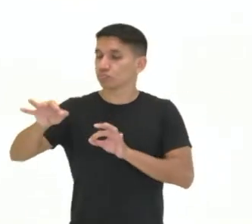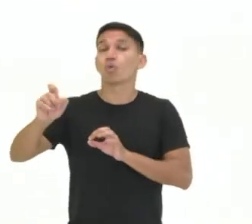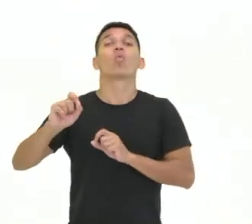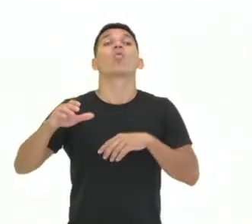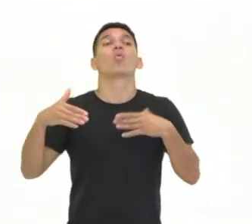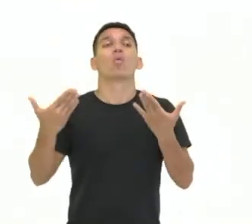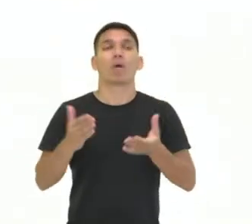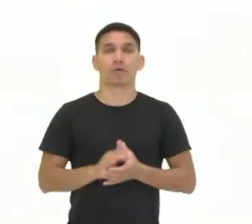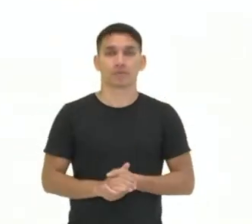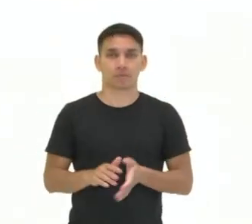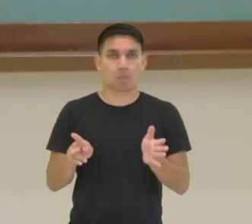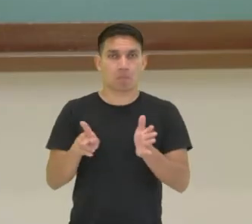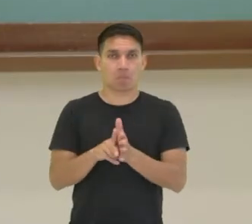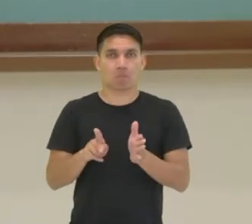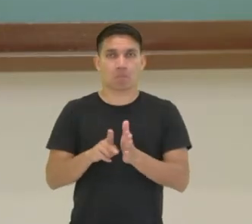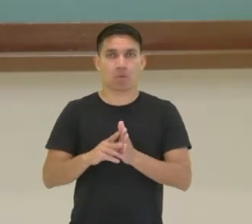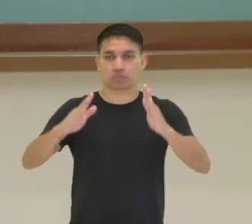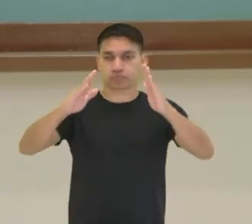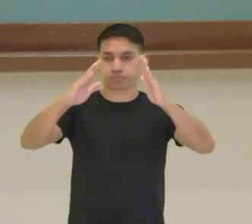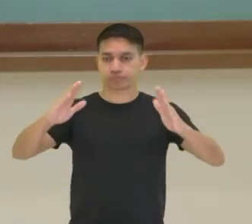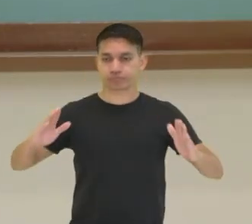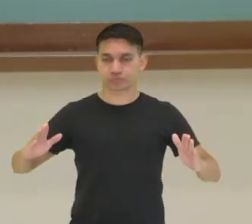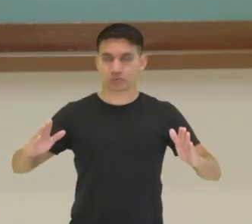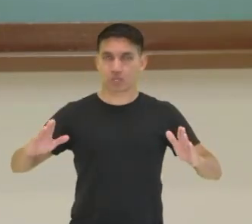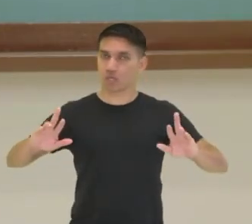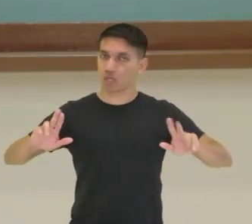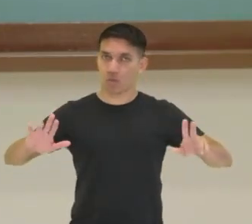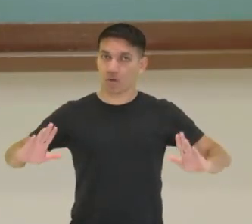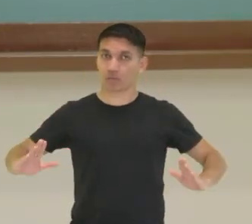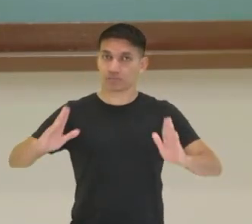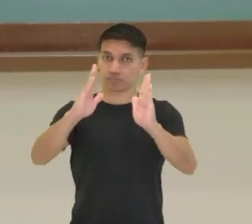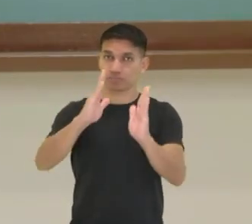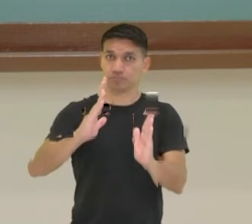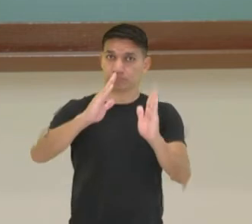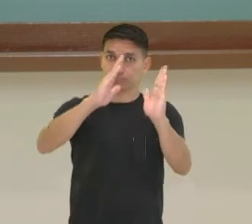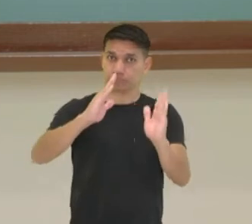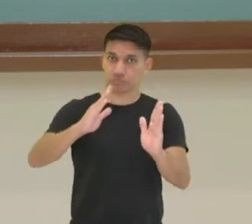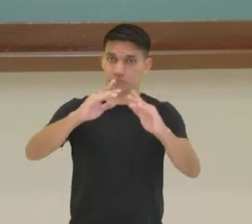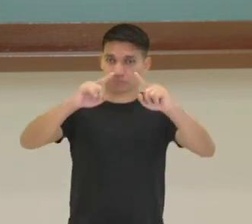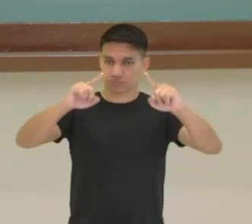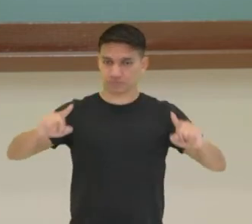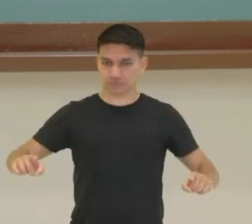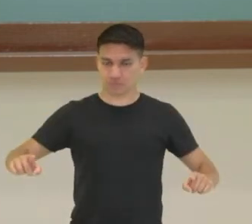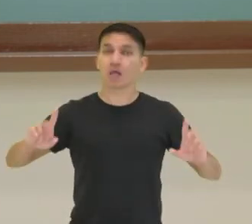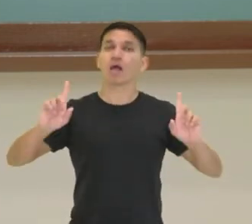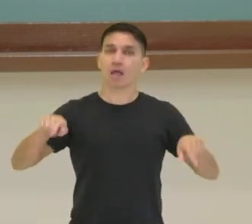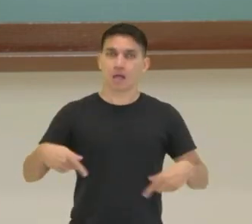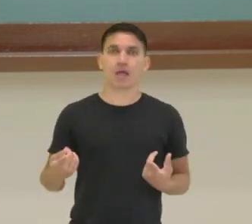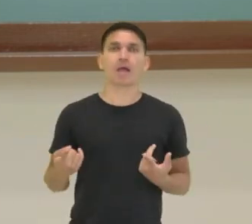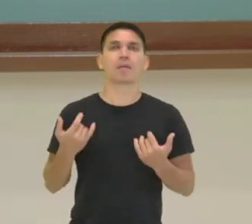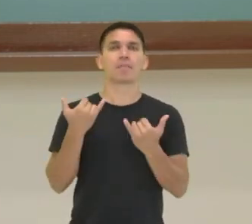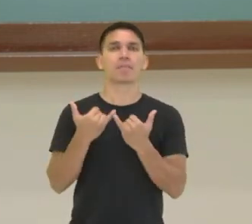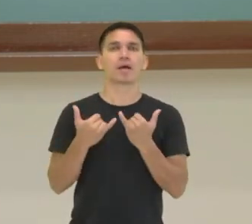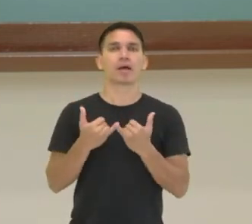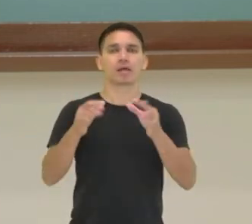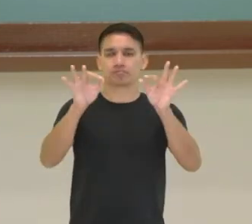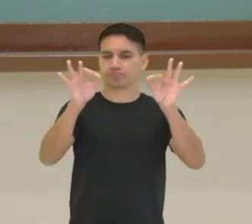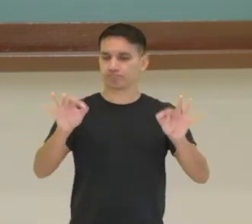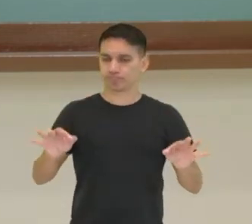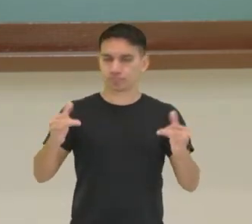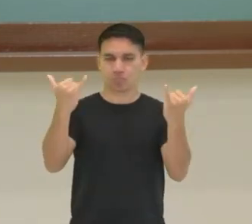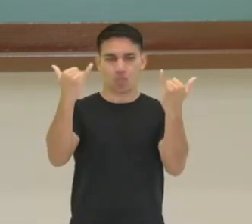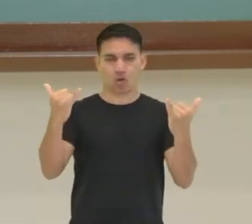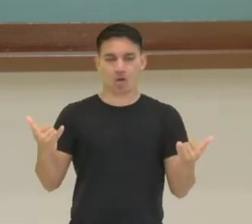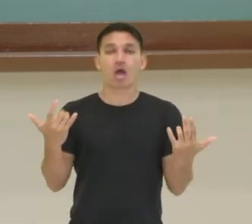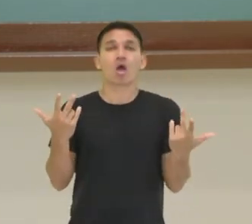são esses lados? Os lados que não são paralelos. Os lados que não são paralelos são os lados de mesma medida.